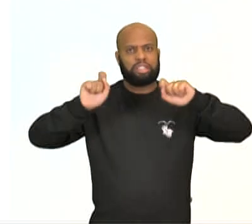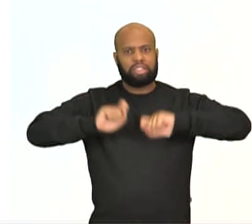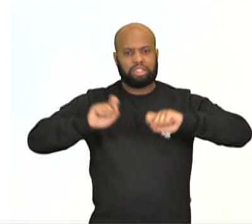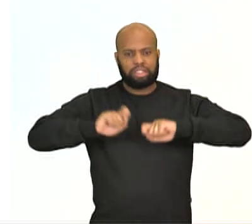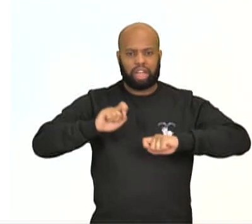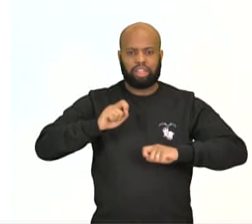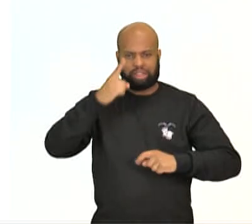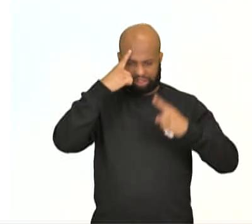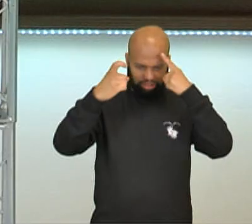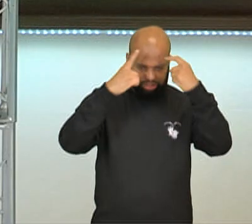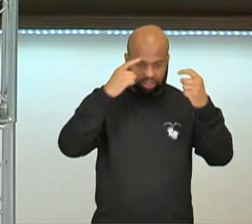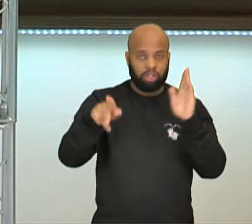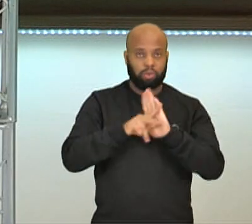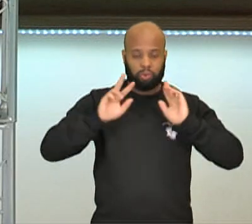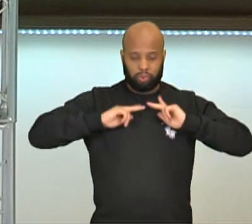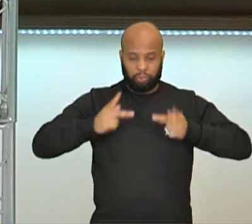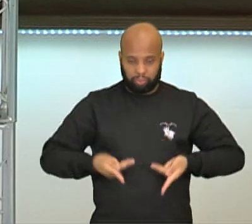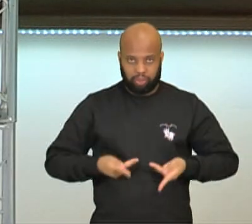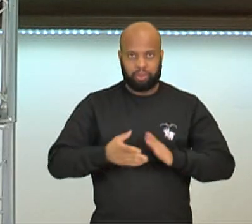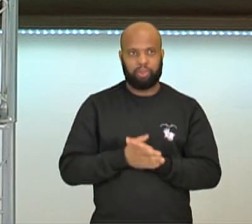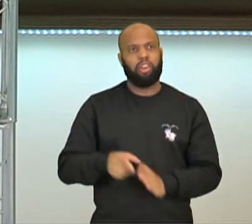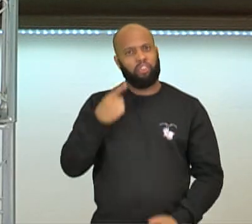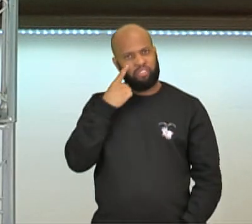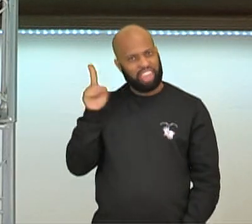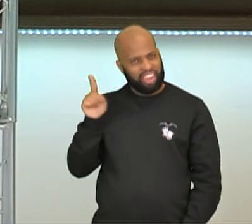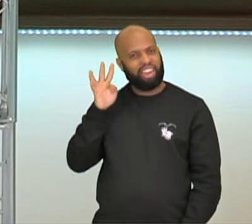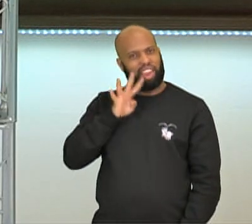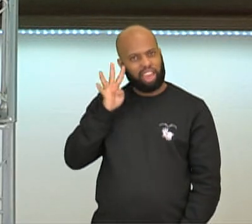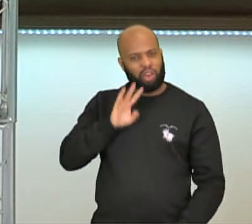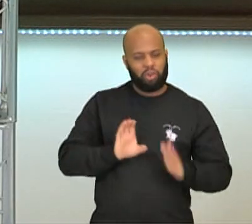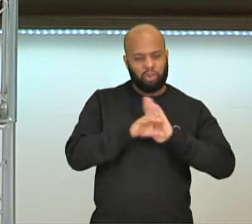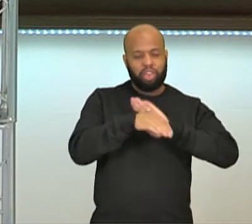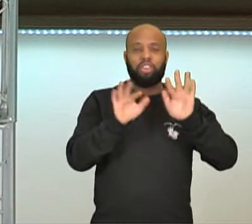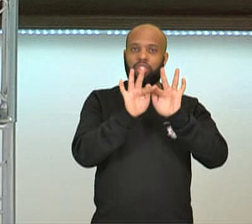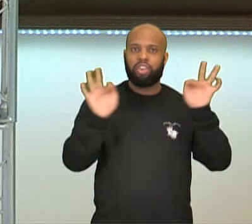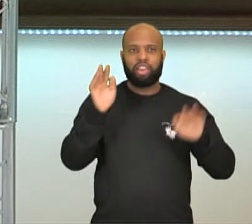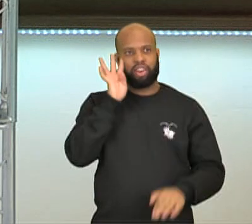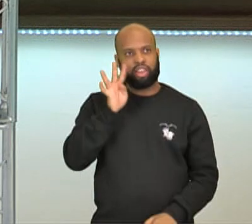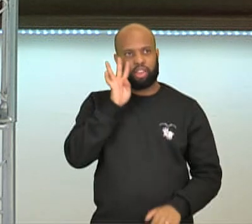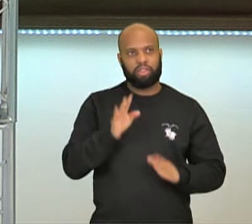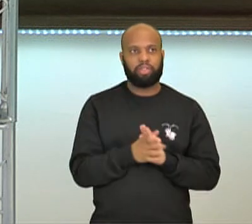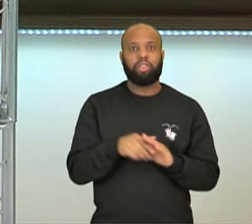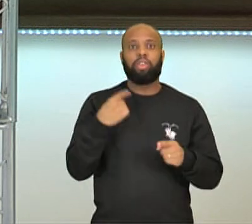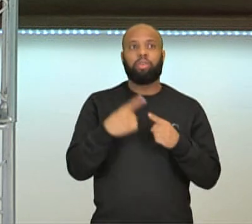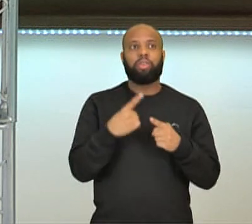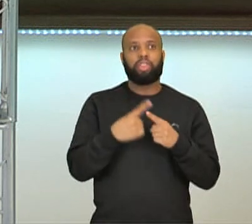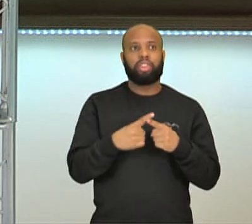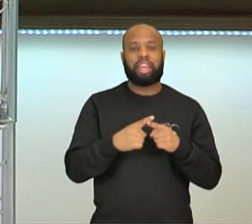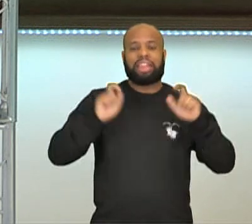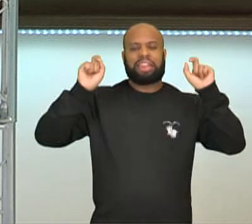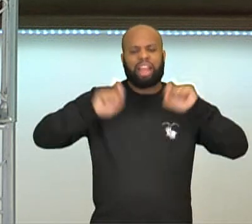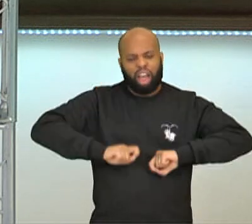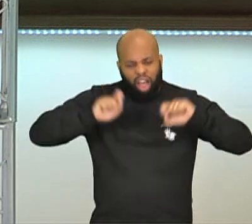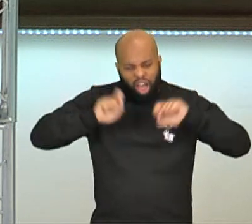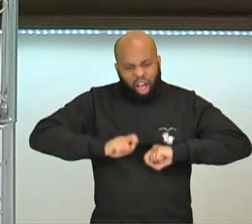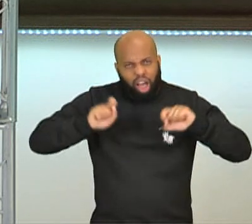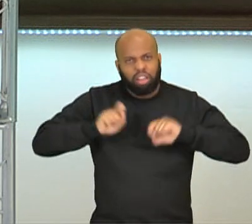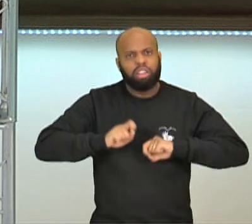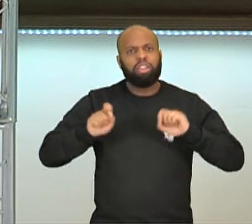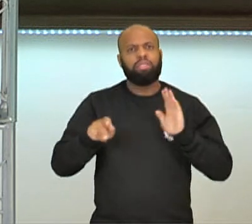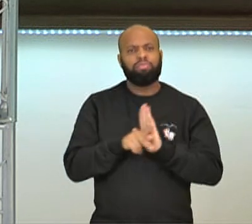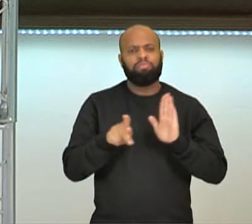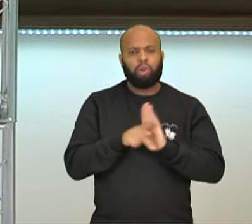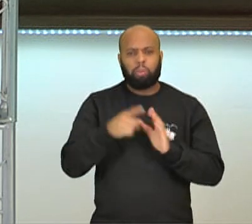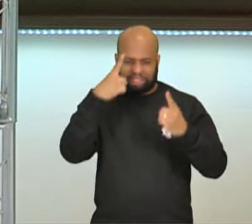potencialidades criativas do ser humano. Olha que legal, essa frase ficou bem legal. As potencialidades